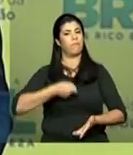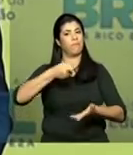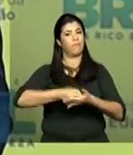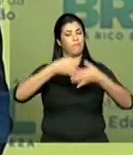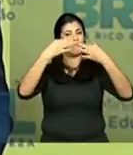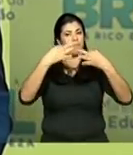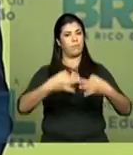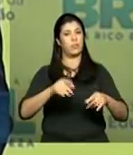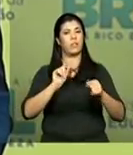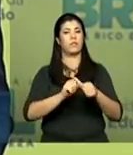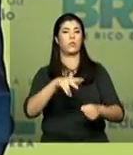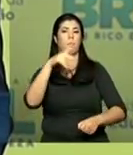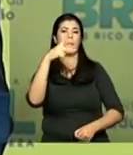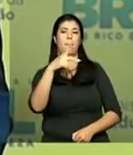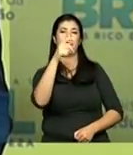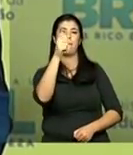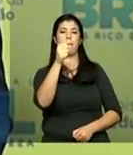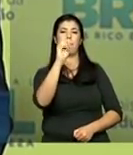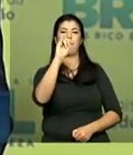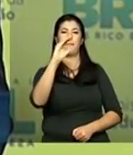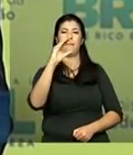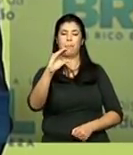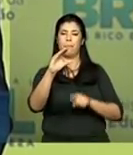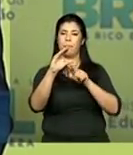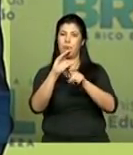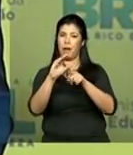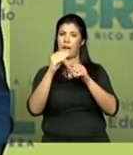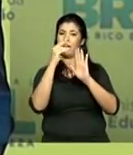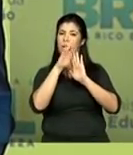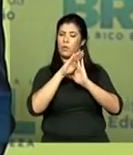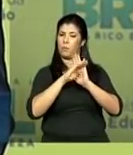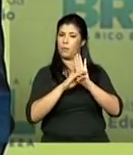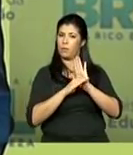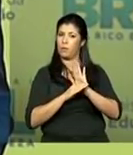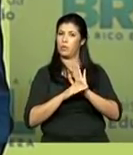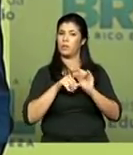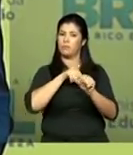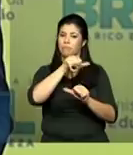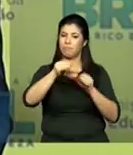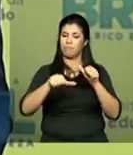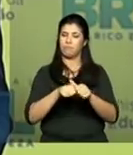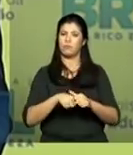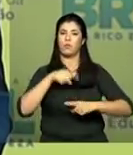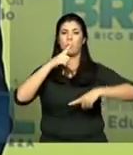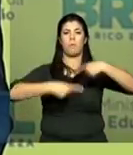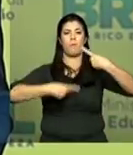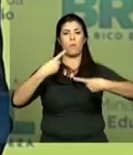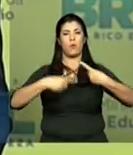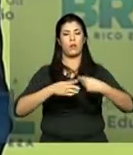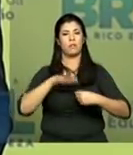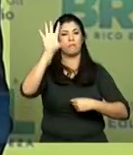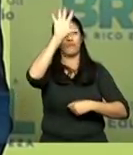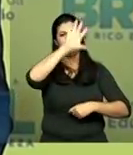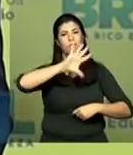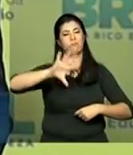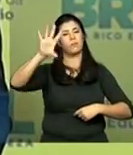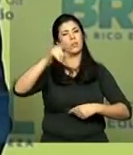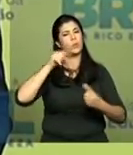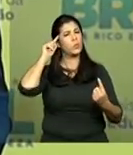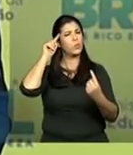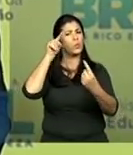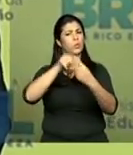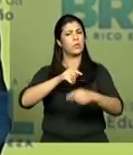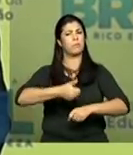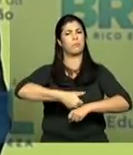que o PAIC fosse transformado em uma política nacional. Temos como grande meta melhorar a qualidade